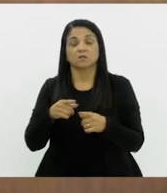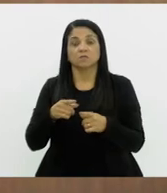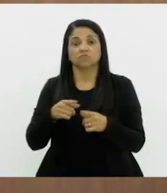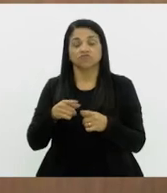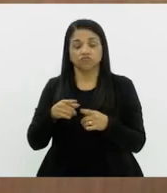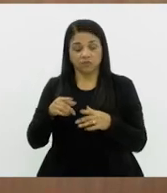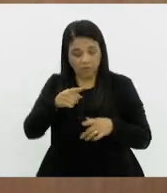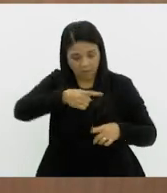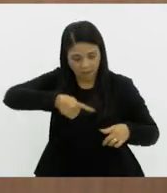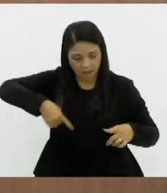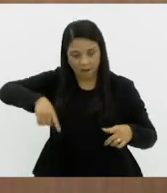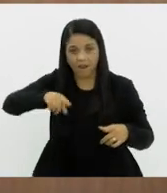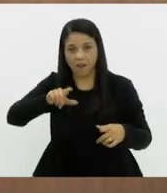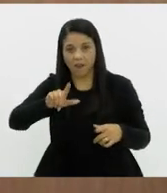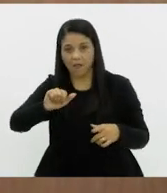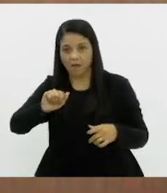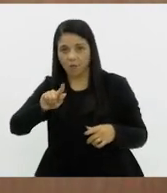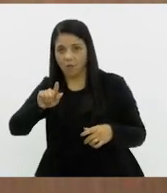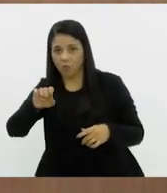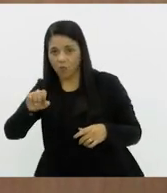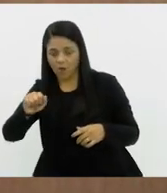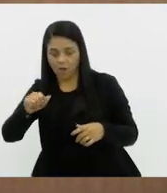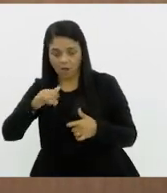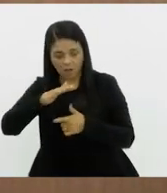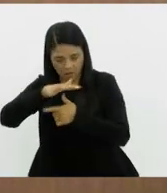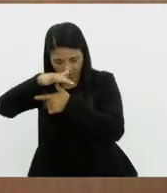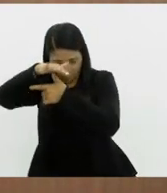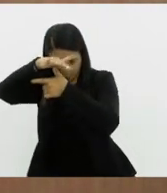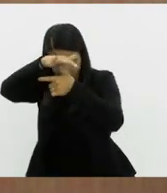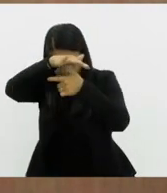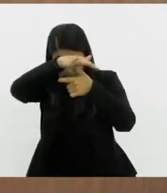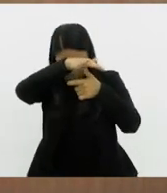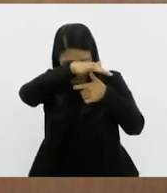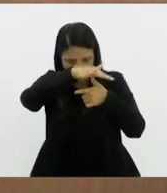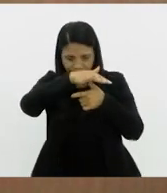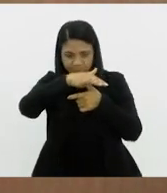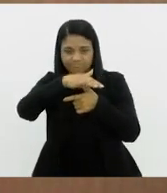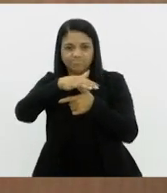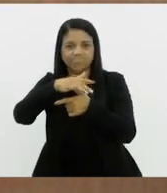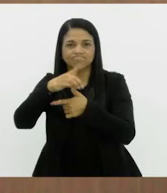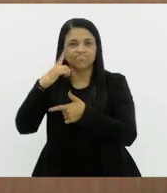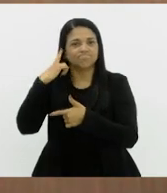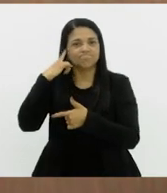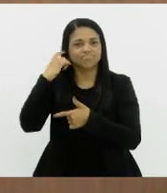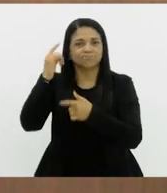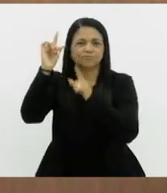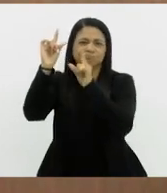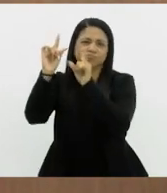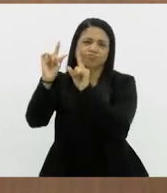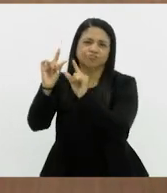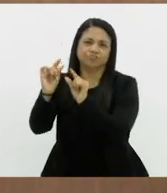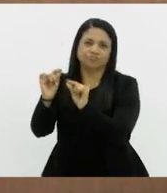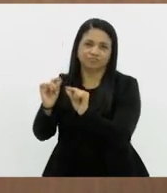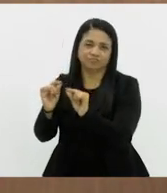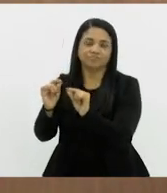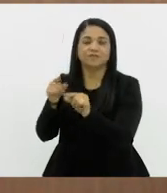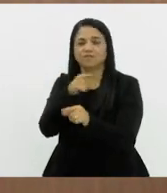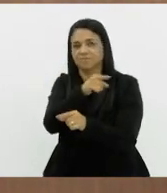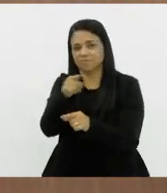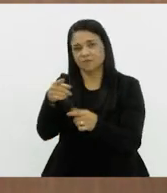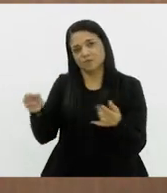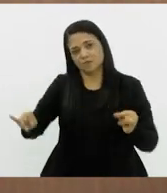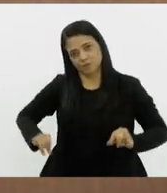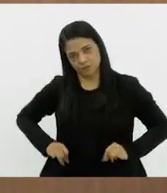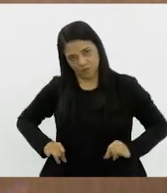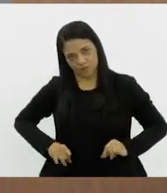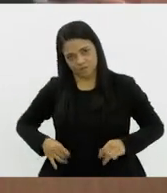da lagoa, as aeronaves já estariam numa altitude que não geraria o incômodo que, muito possivelmente, as senhoras e senhores têm sofrido hoje.